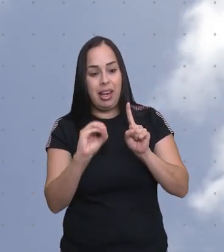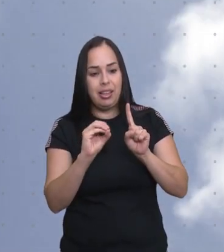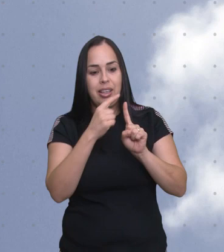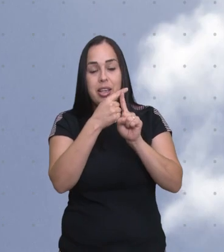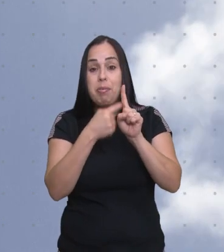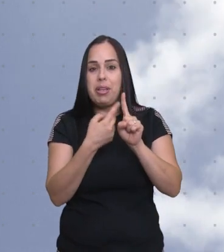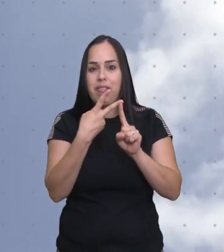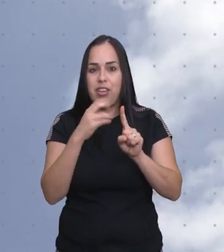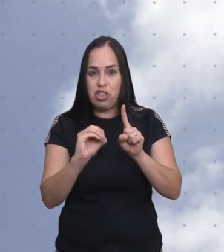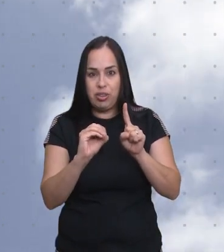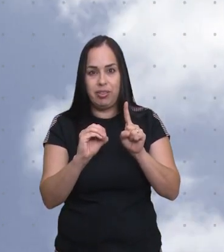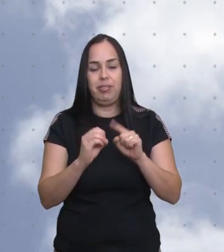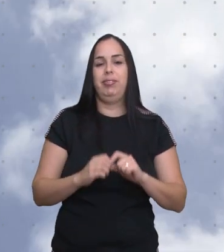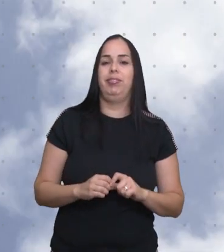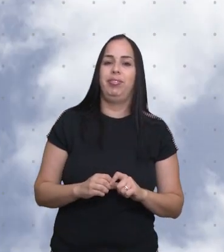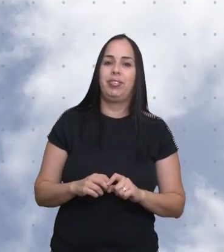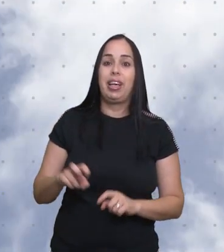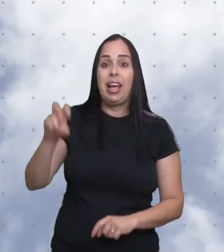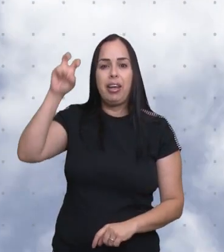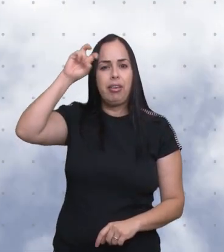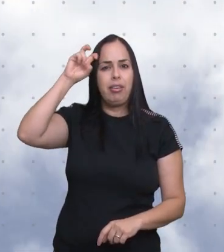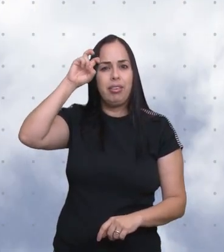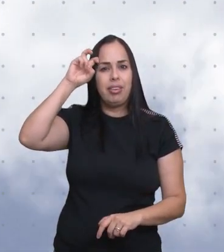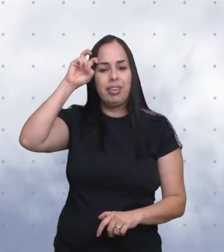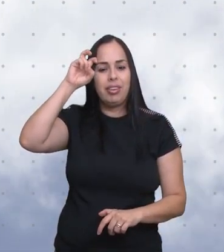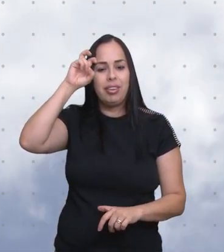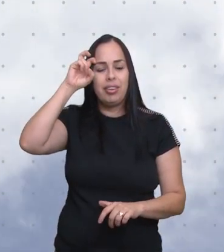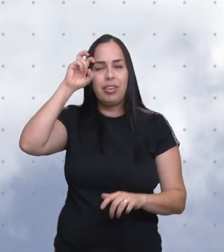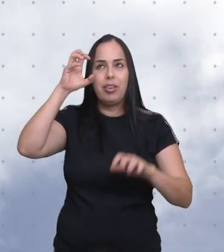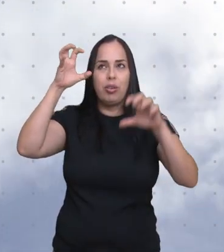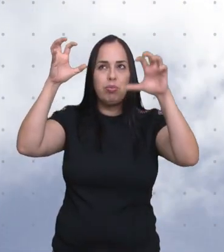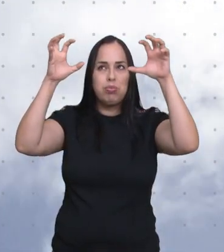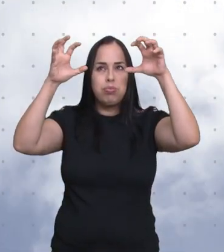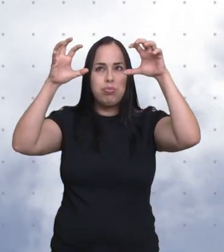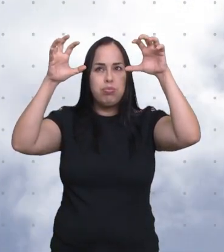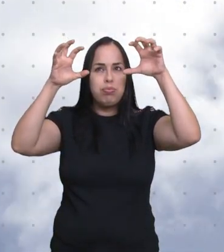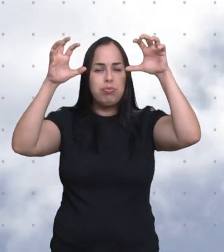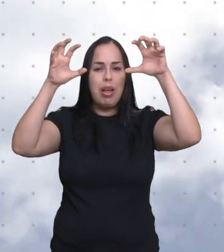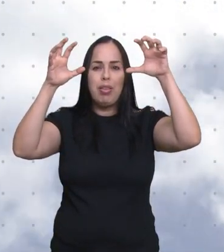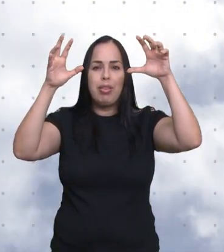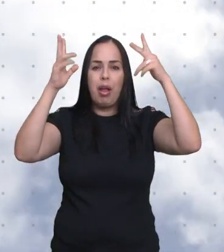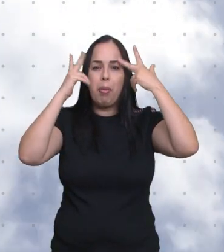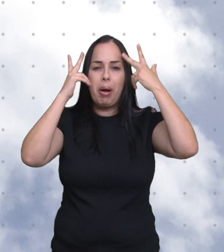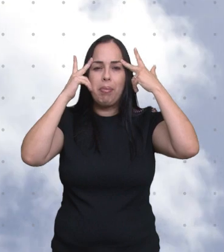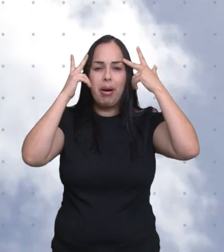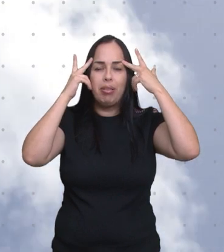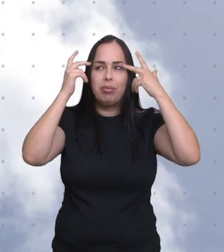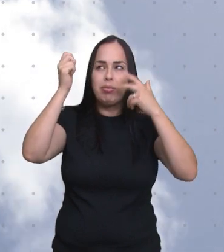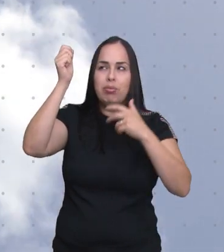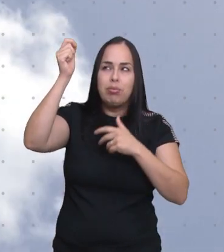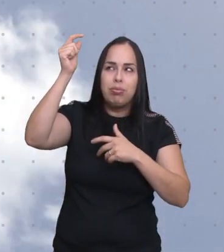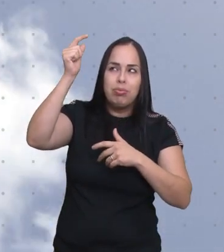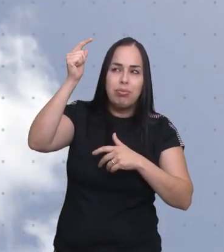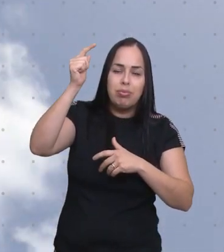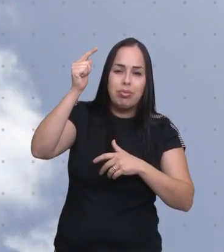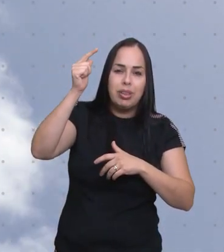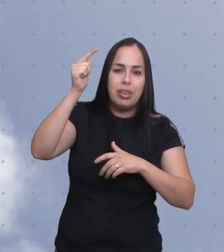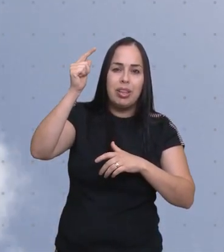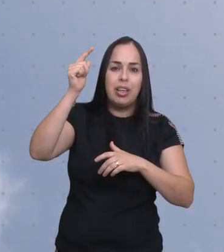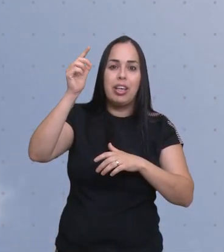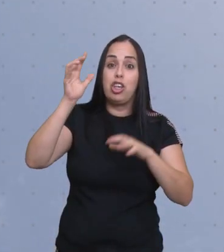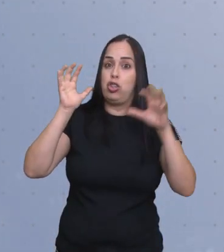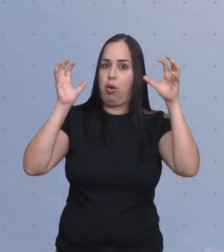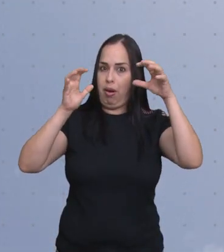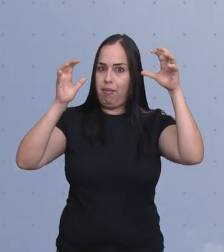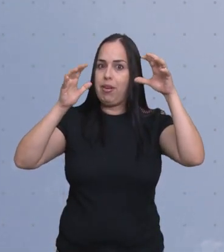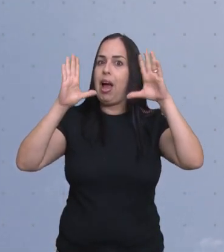de 30 graus, mínima 20. Na quinta-feira, o tempo permanece estável. Amanhece com sol entre nuvens e